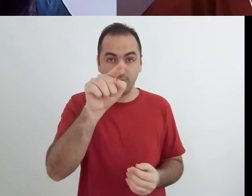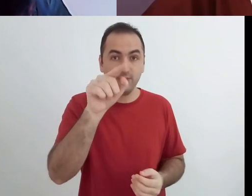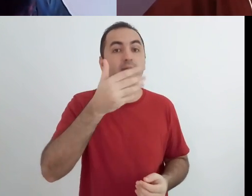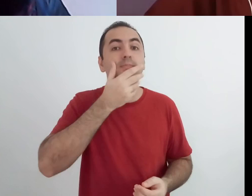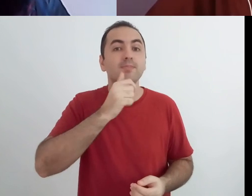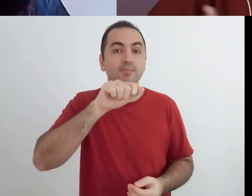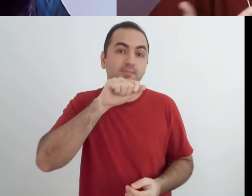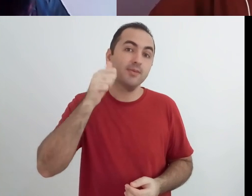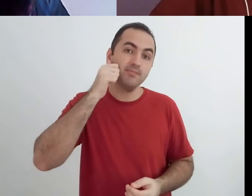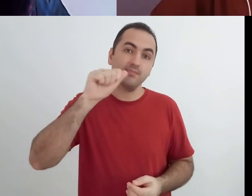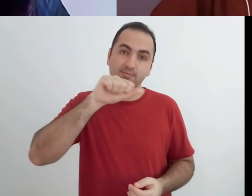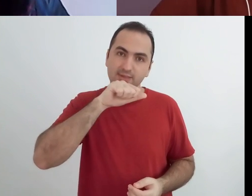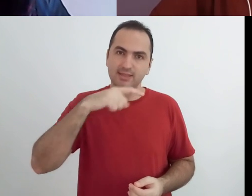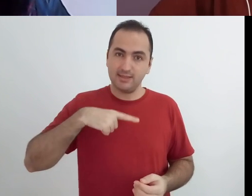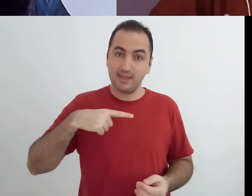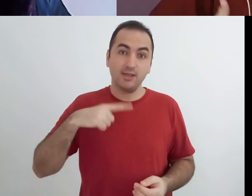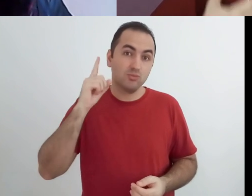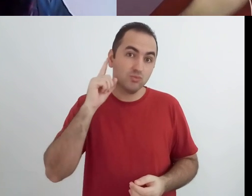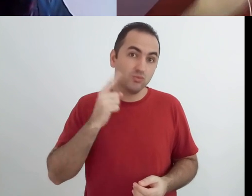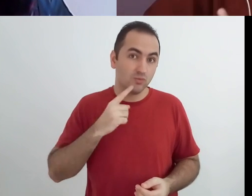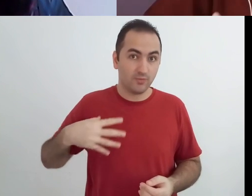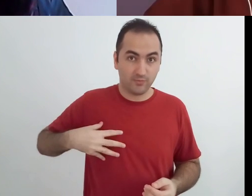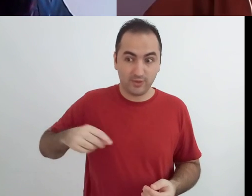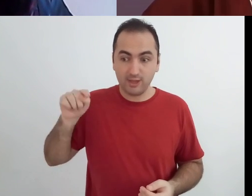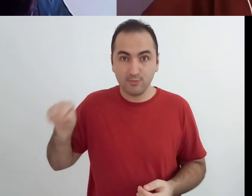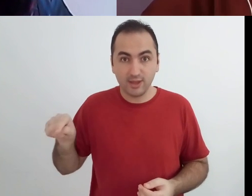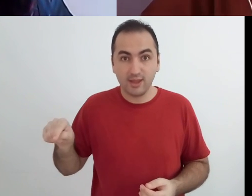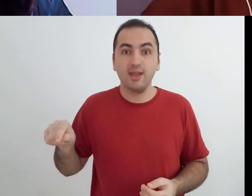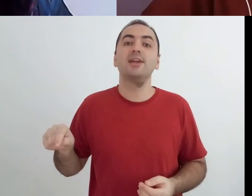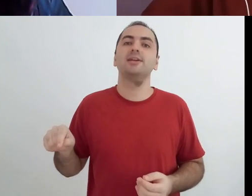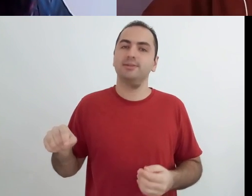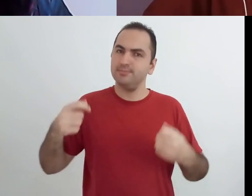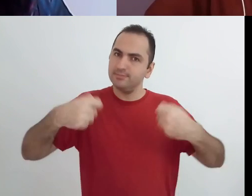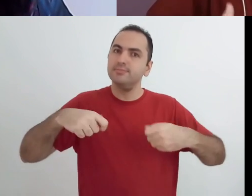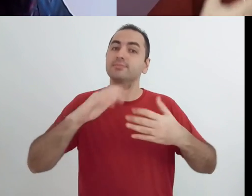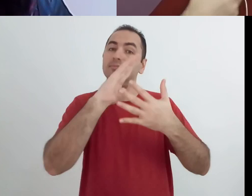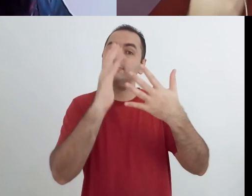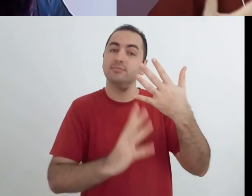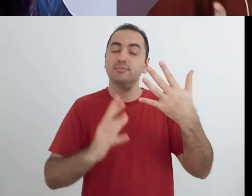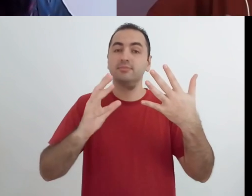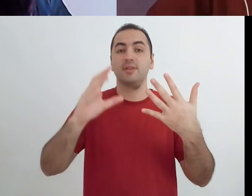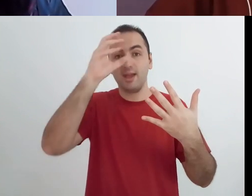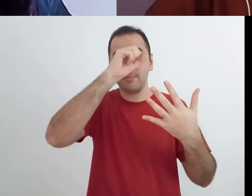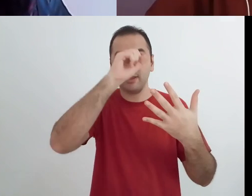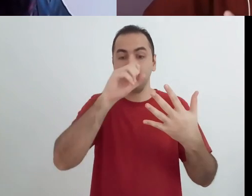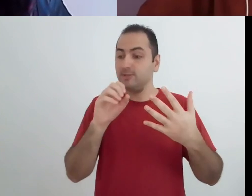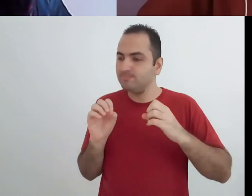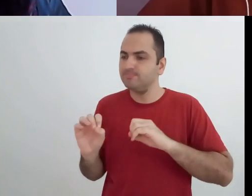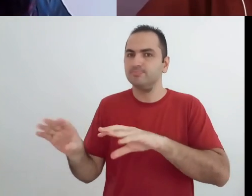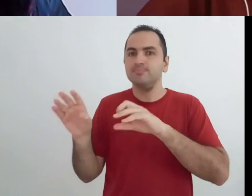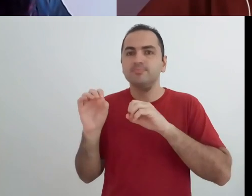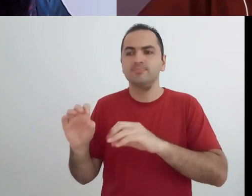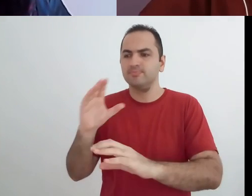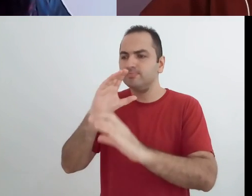filho surdo, é importante você aprender Libras, porque você vai conseguir se comunicar com o seu filho, vai poder passar um sentimento no